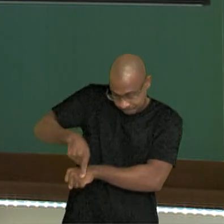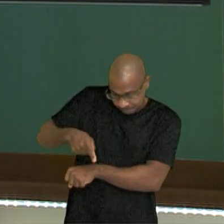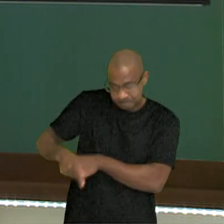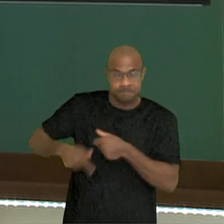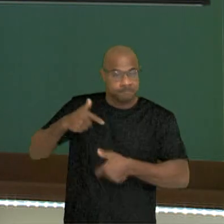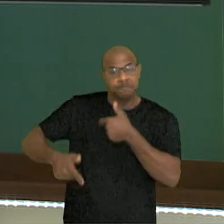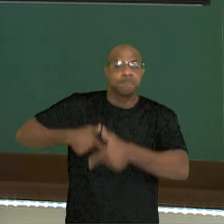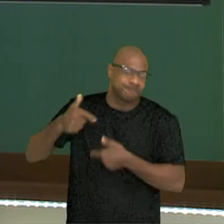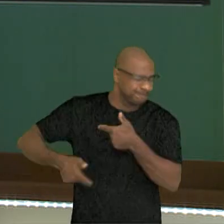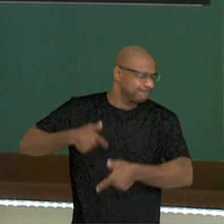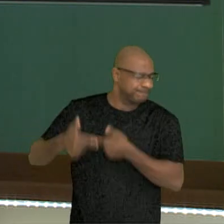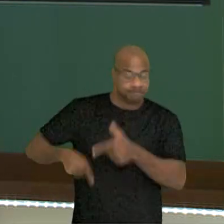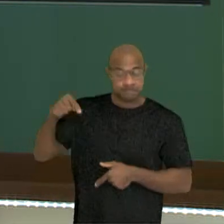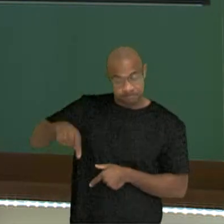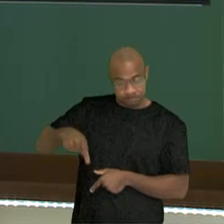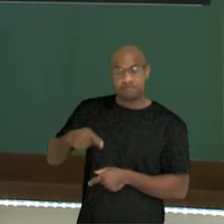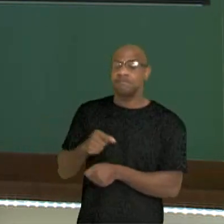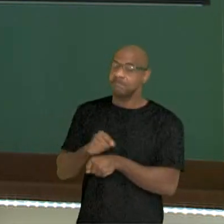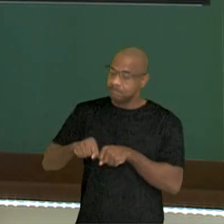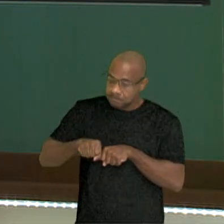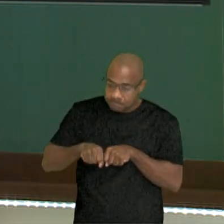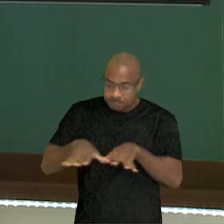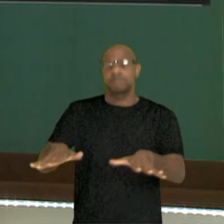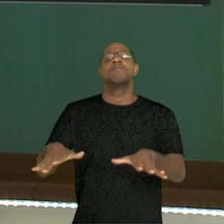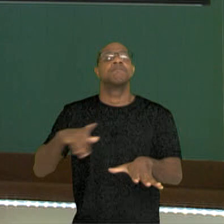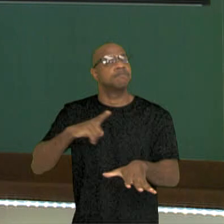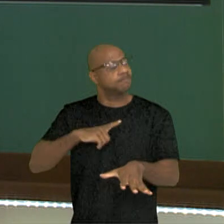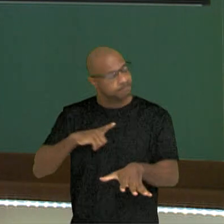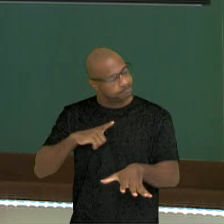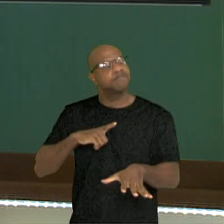parte vai ser os escravos, com essa expansão